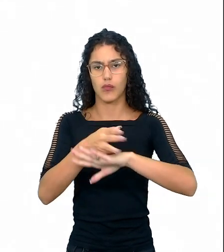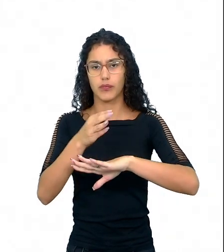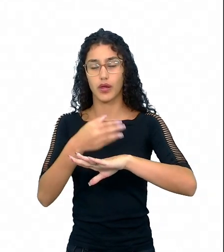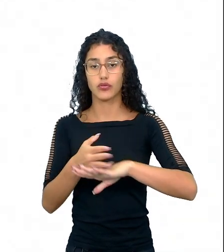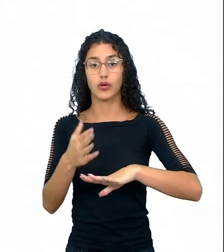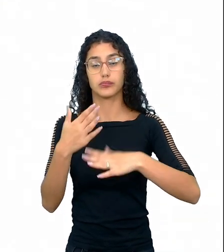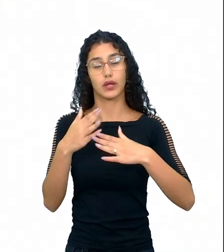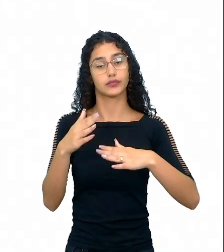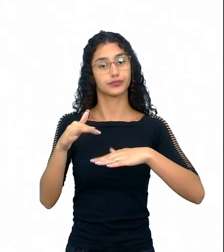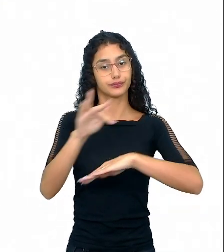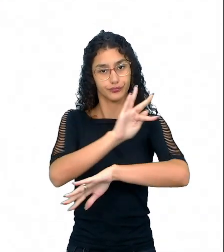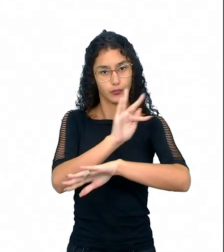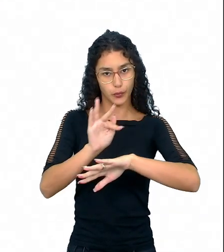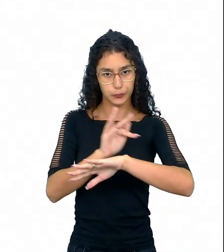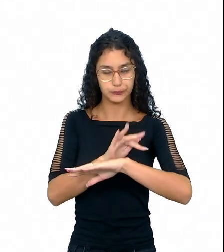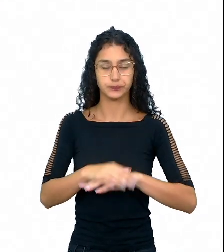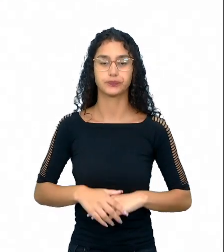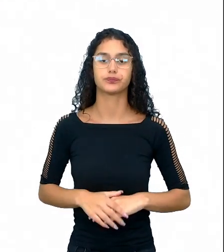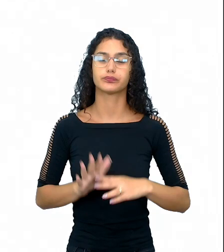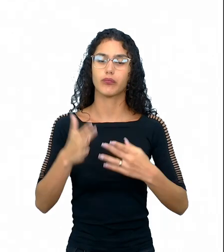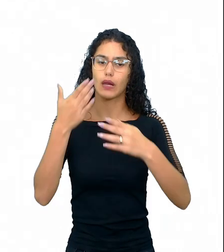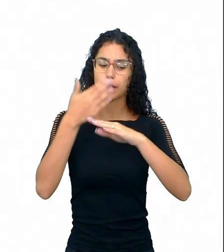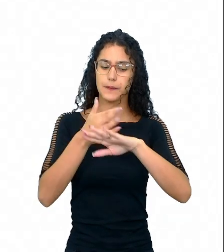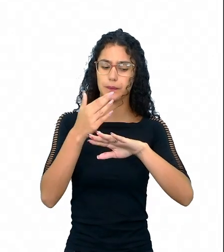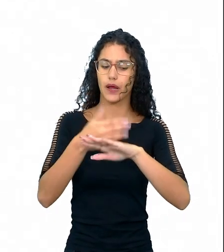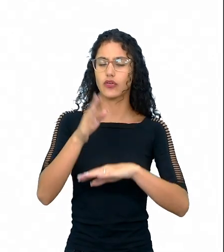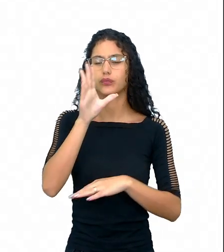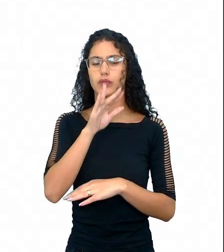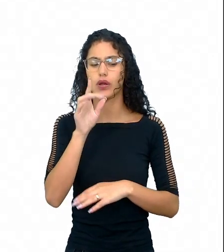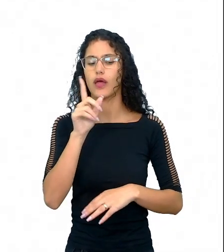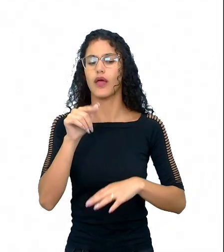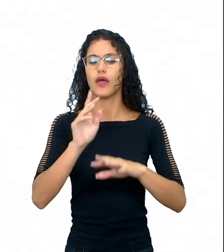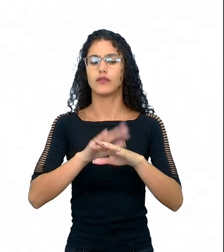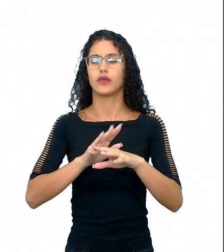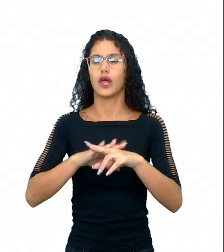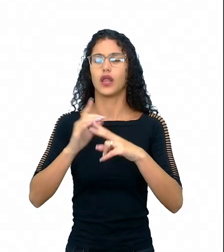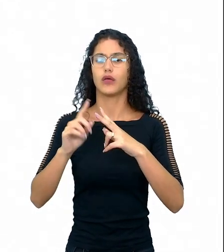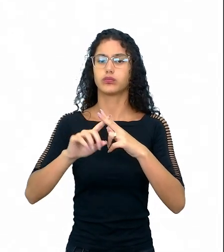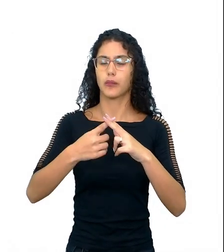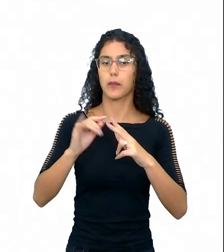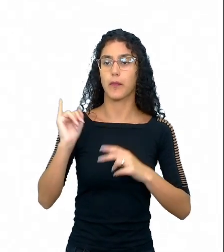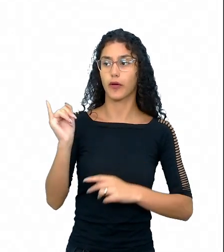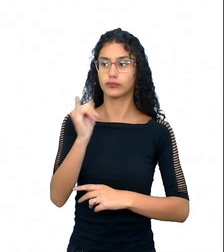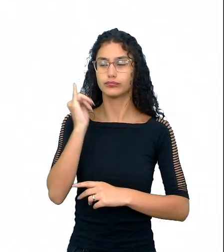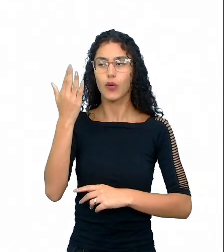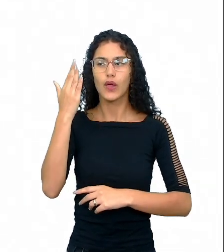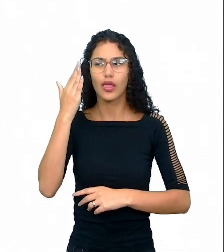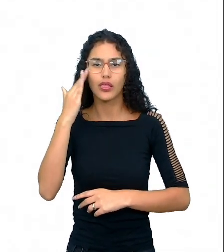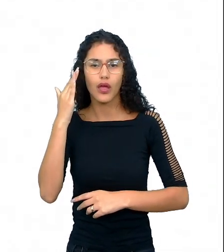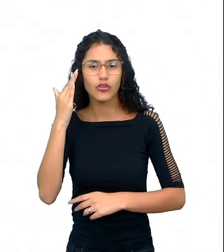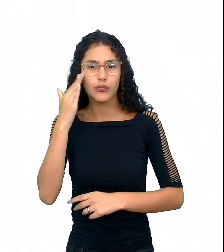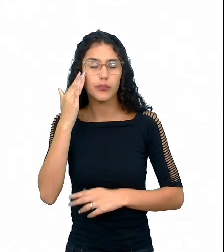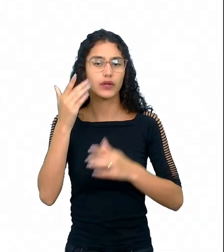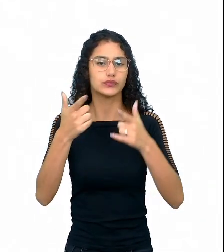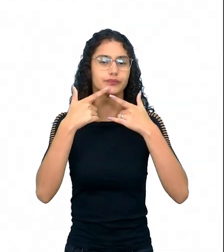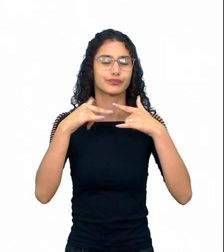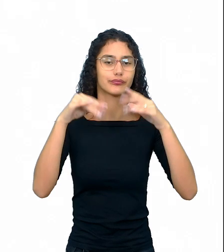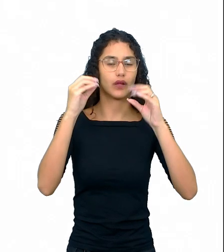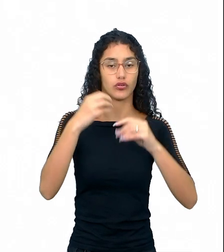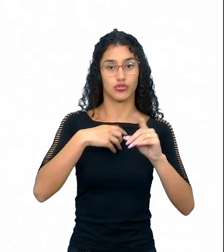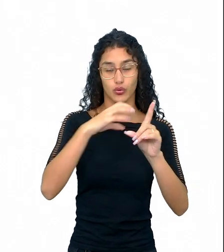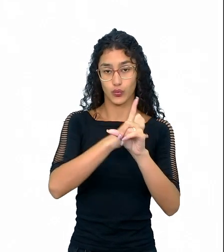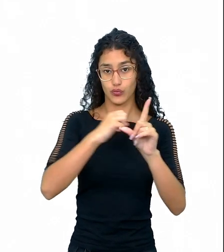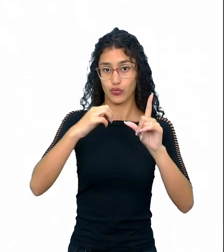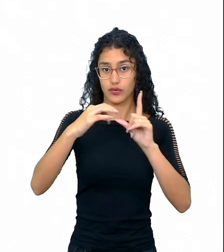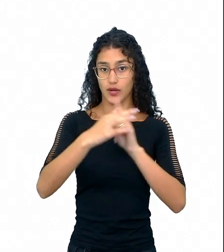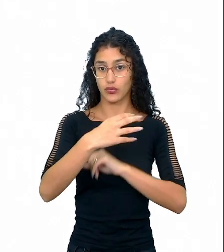mais normativa, né? Então, as práticas de oralidade são ferramentas para o domínio da língua em situações